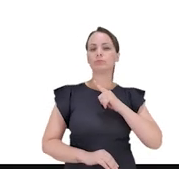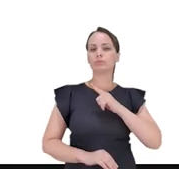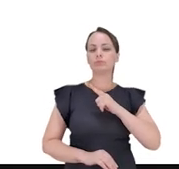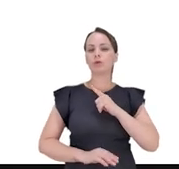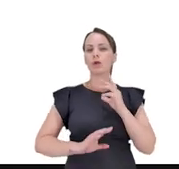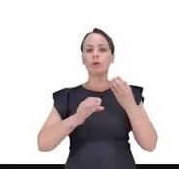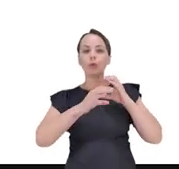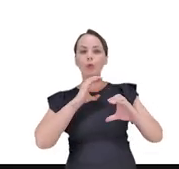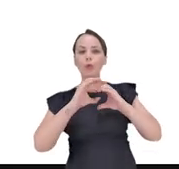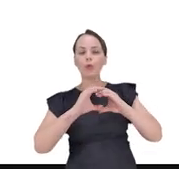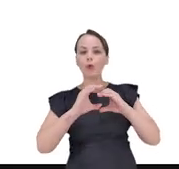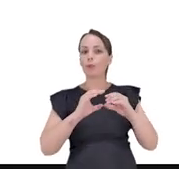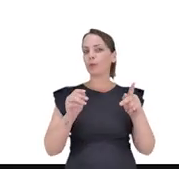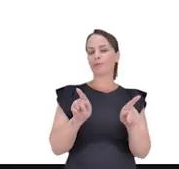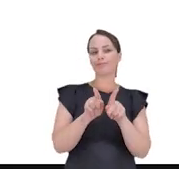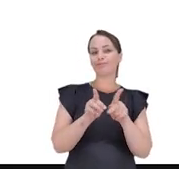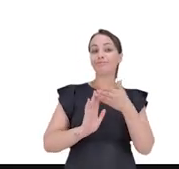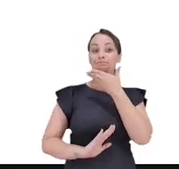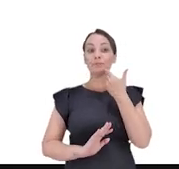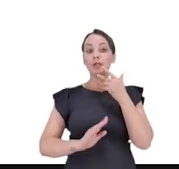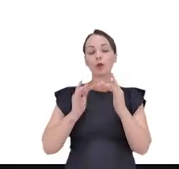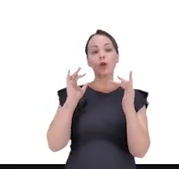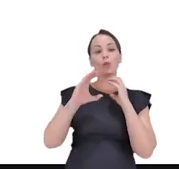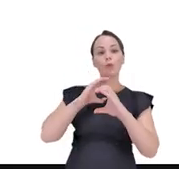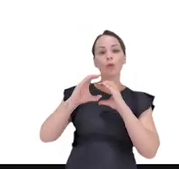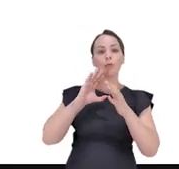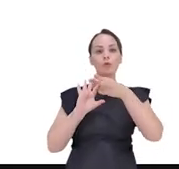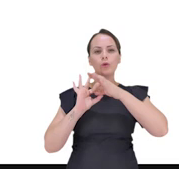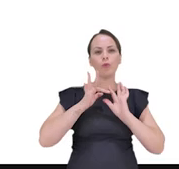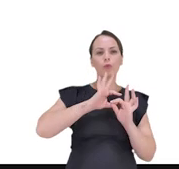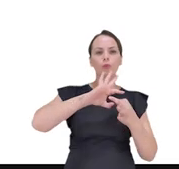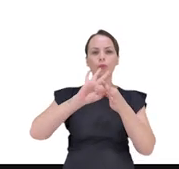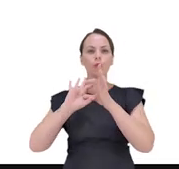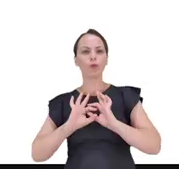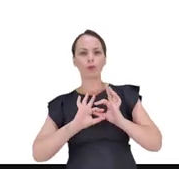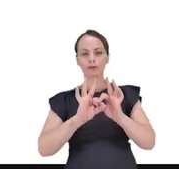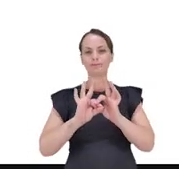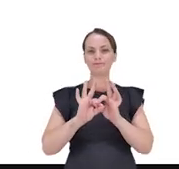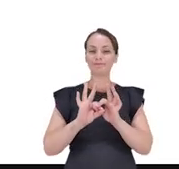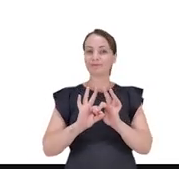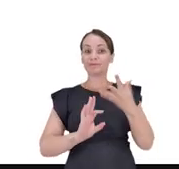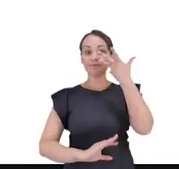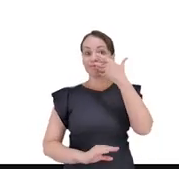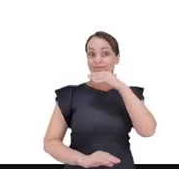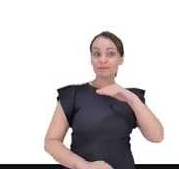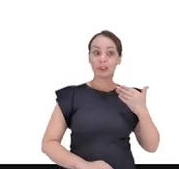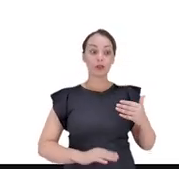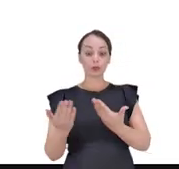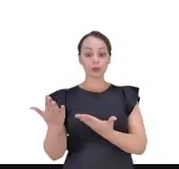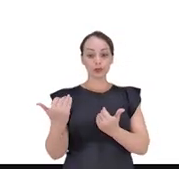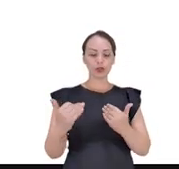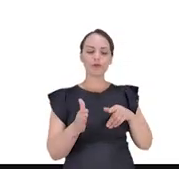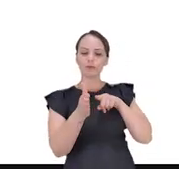forma de comunicação possa ser através de vocês, que acho que todas essas crianças, esses jovens pesquisadores já